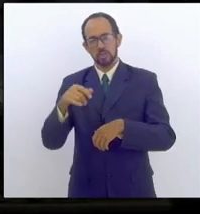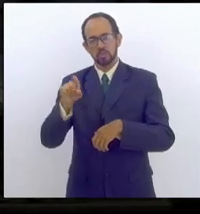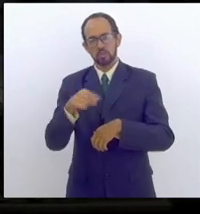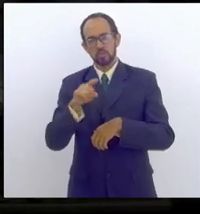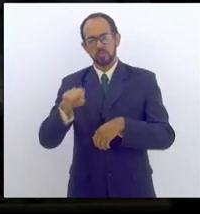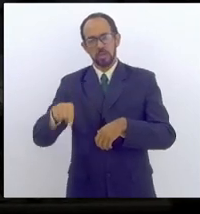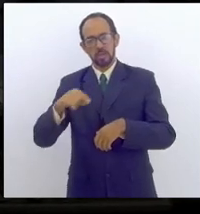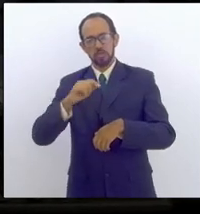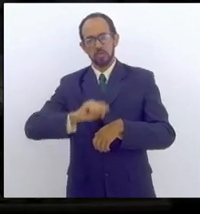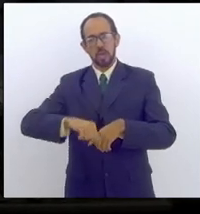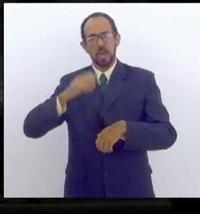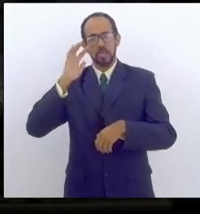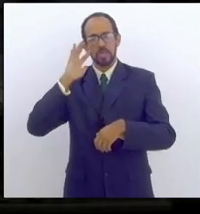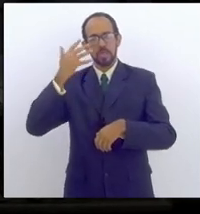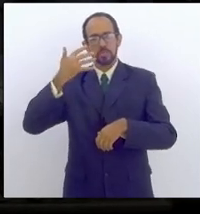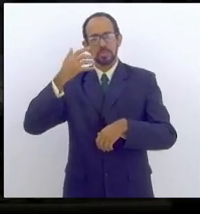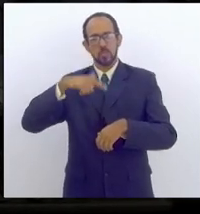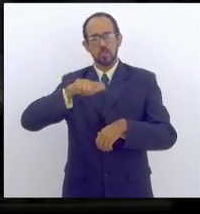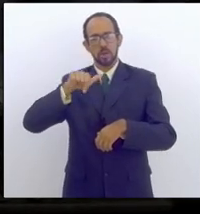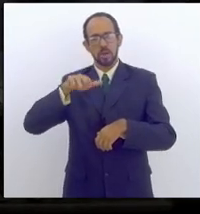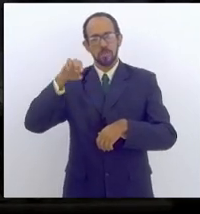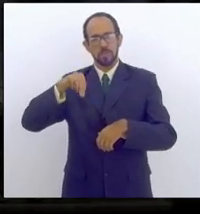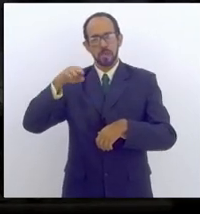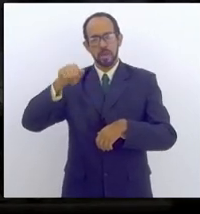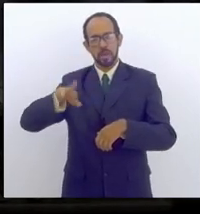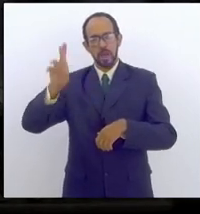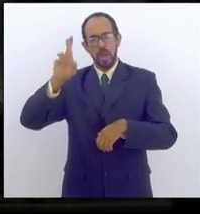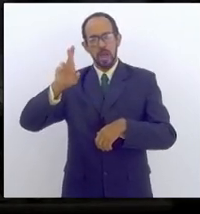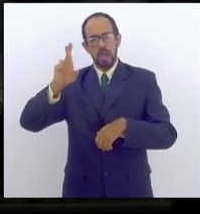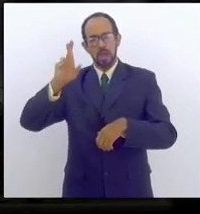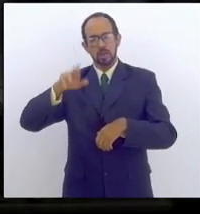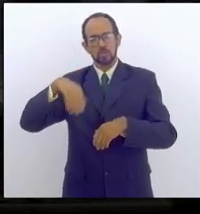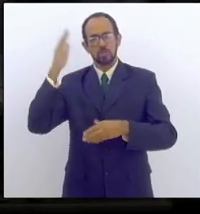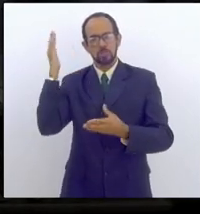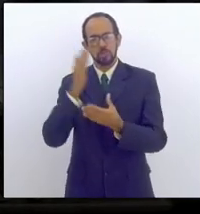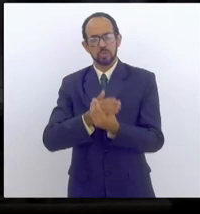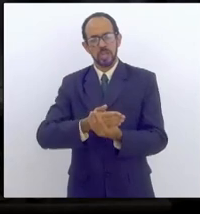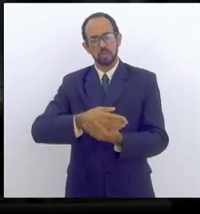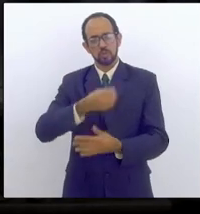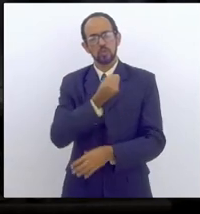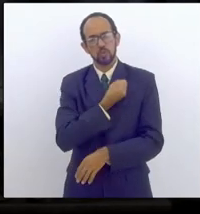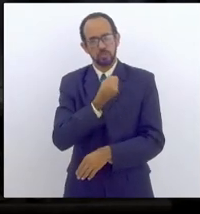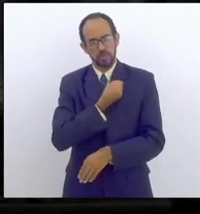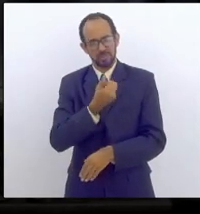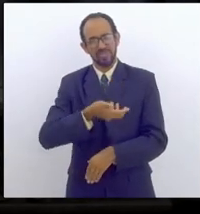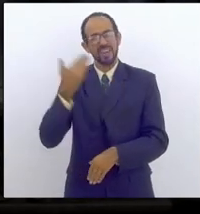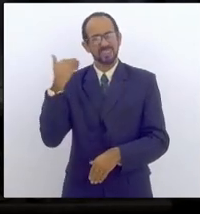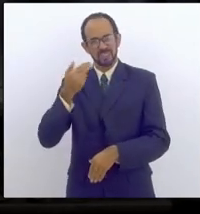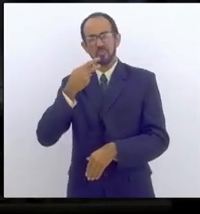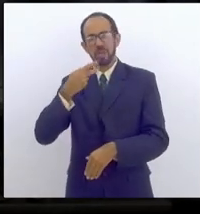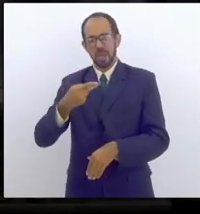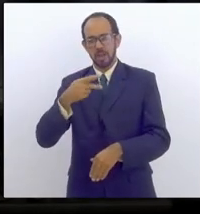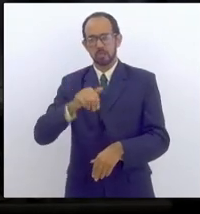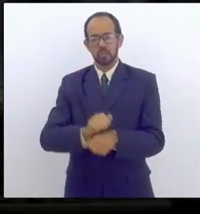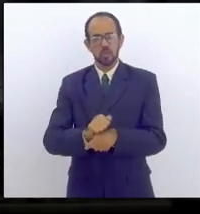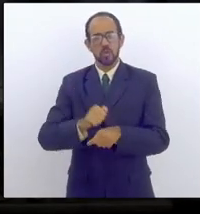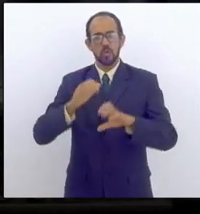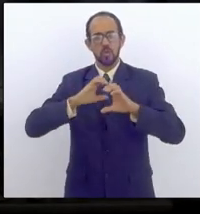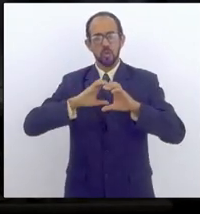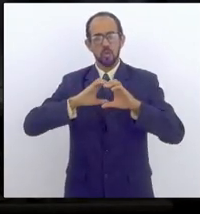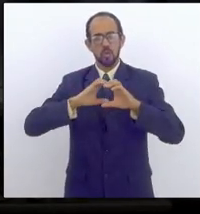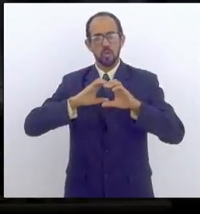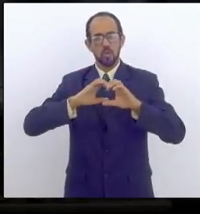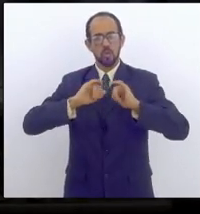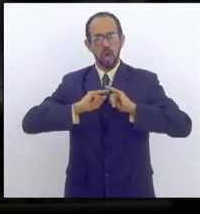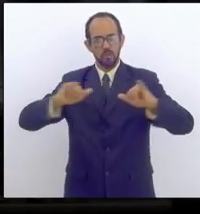decisão liminar proferida nos autos do processo número tal. Comunique-se com urgência,